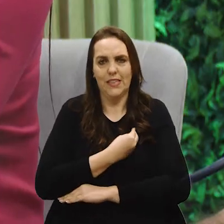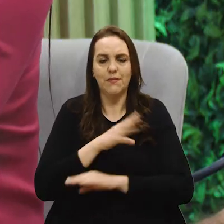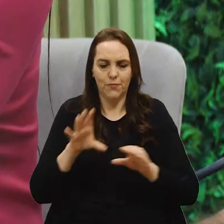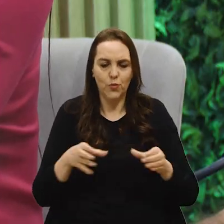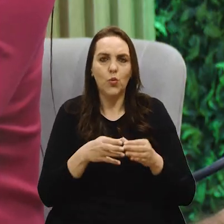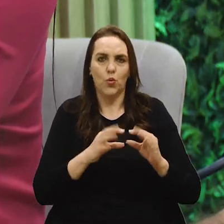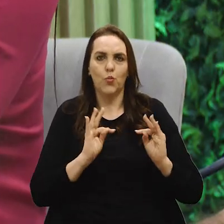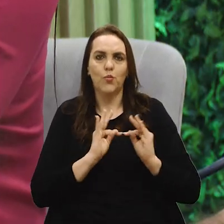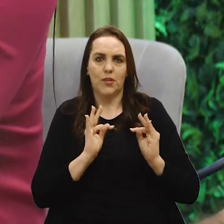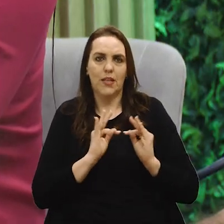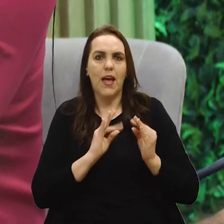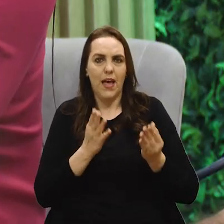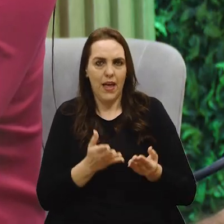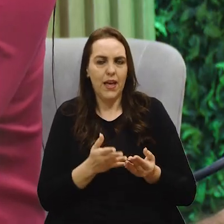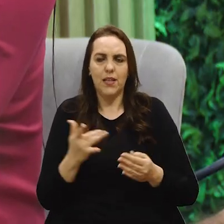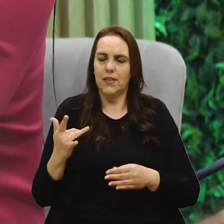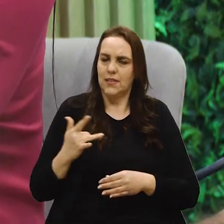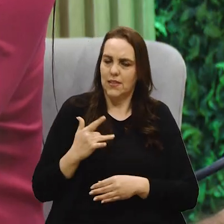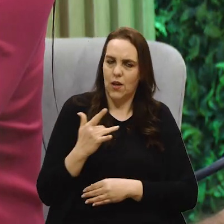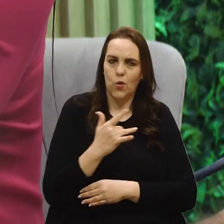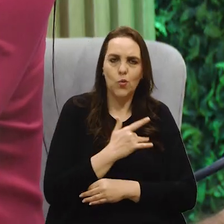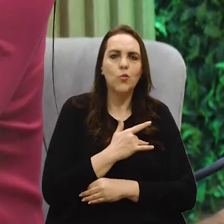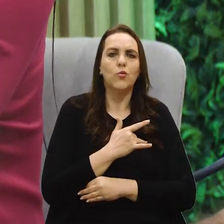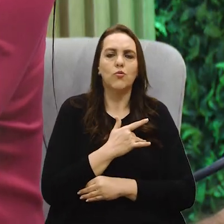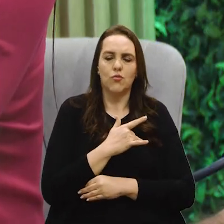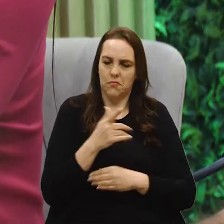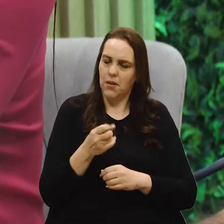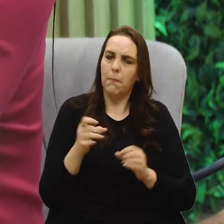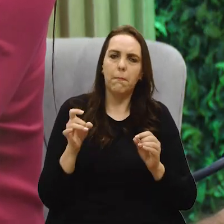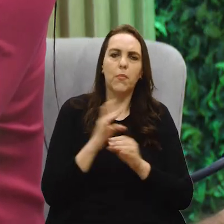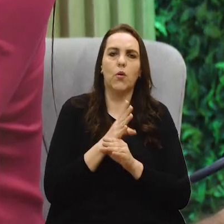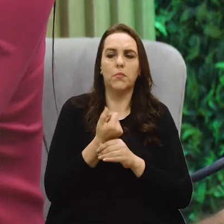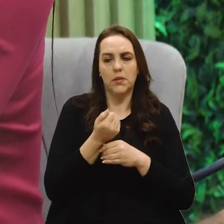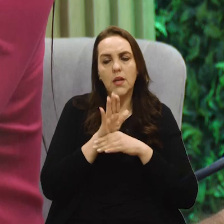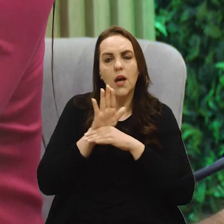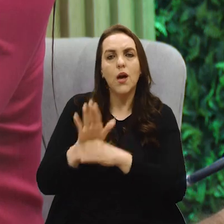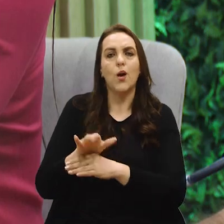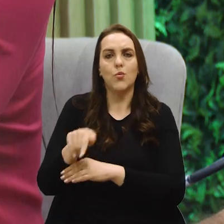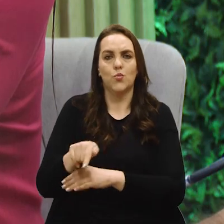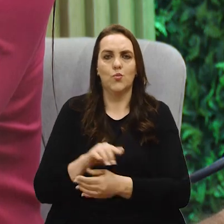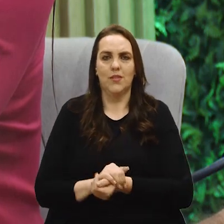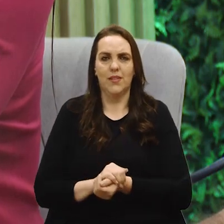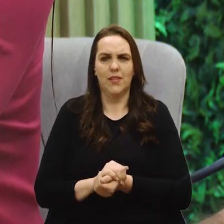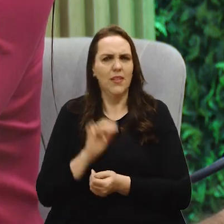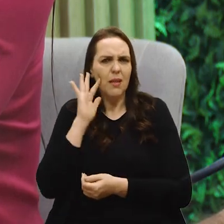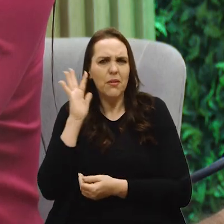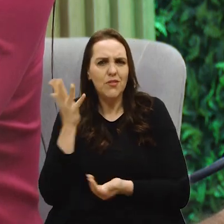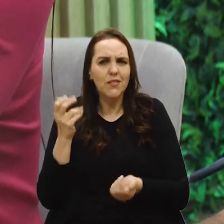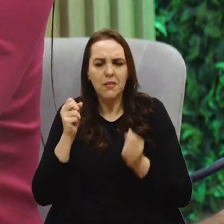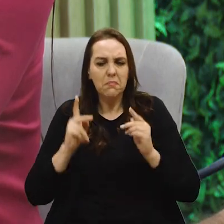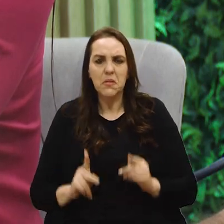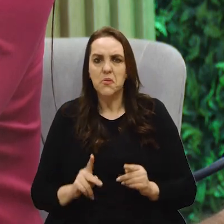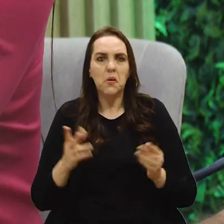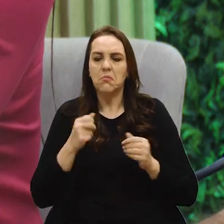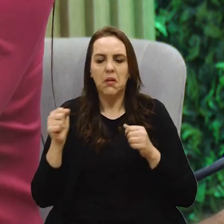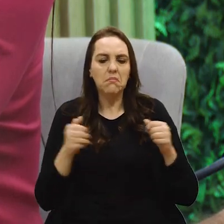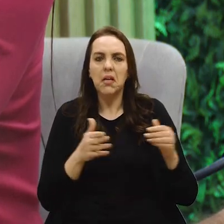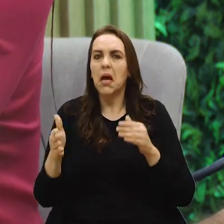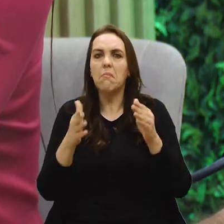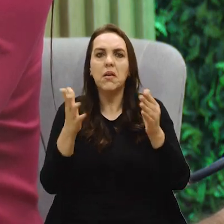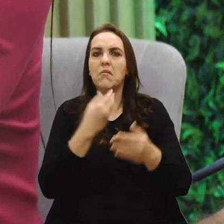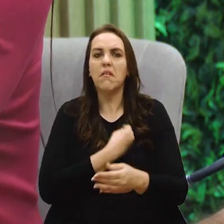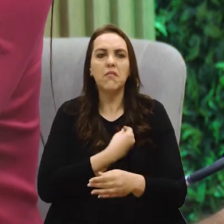né, técnica de saúde está ali pronto para ajudar, né? Imagina o que é uma pessoa sem direção na